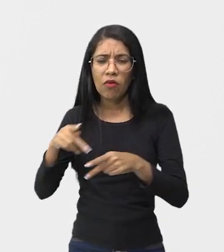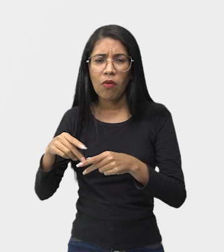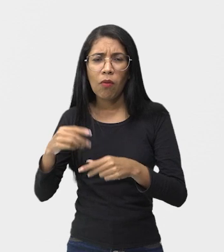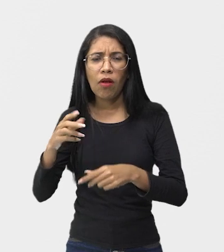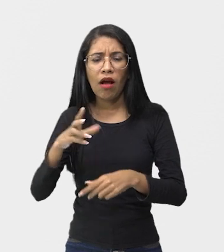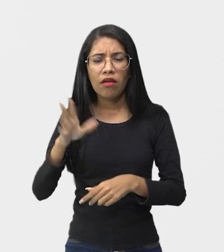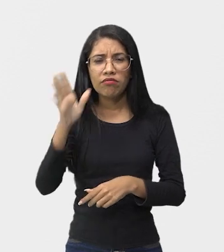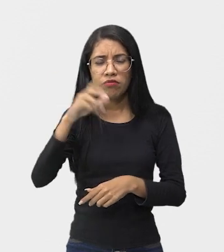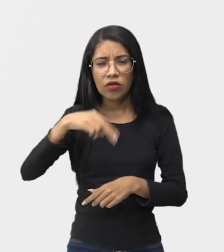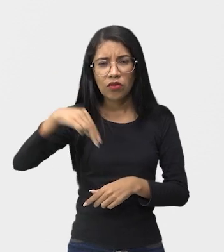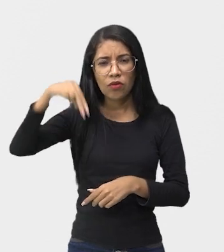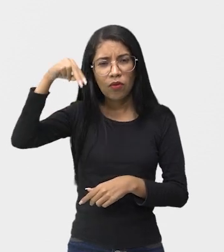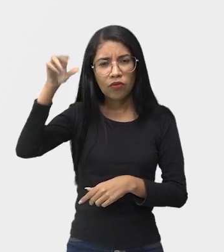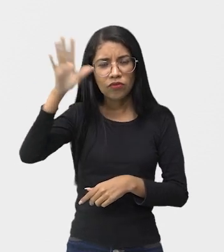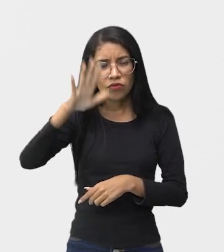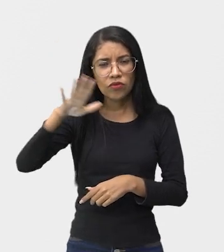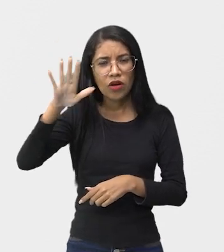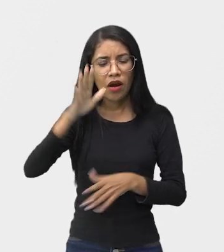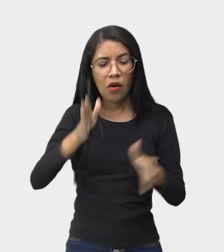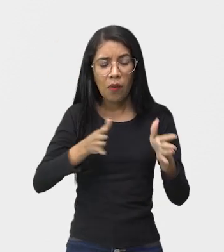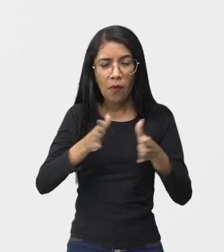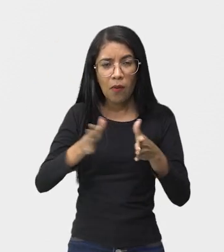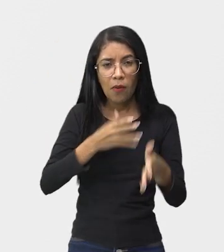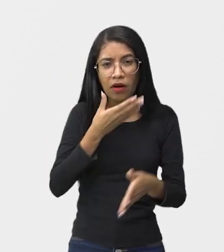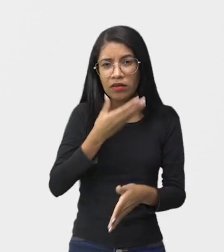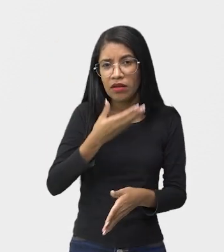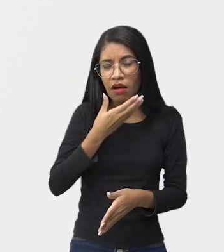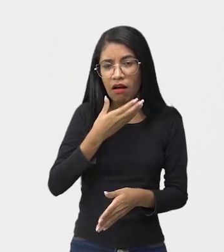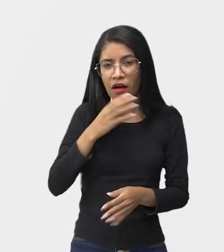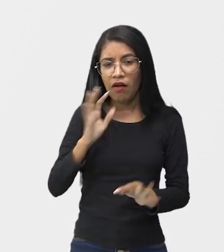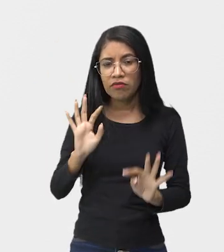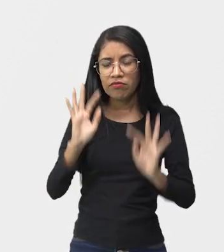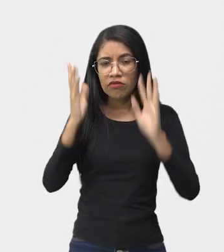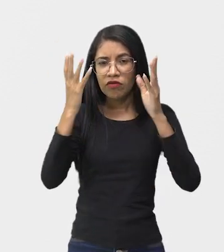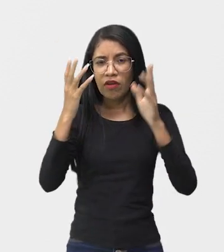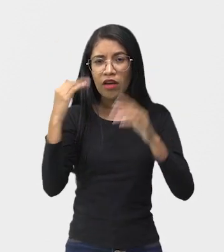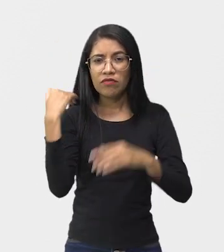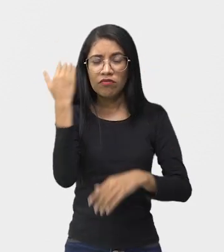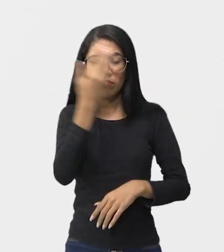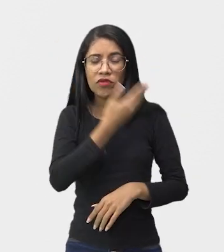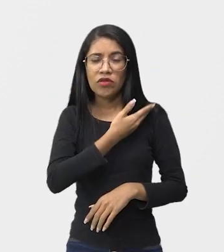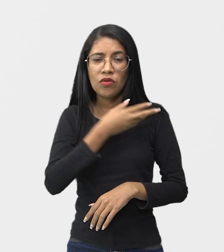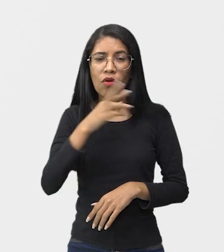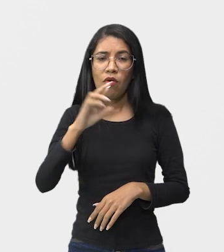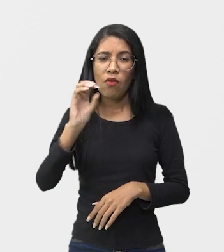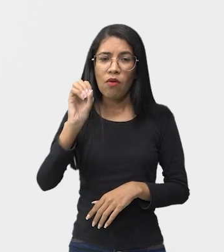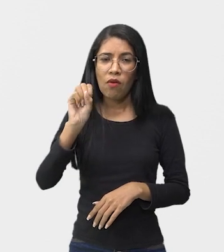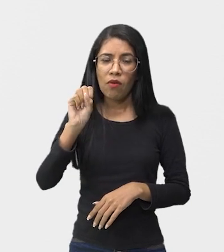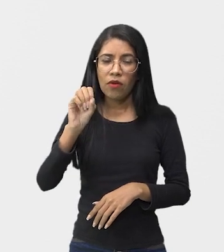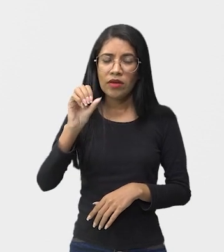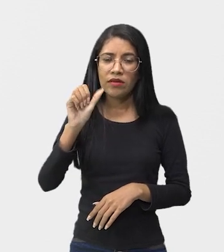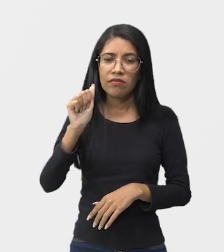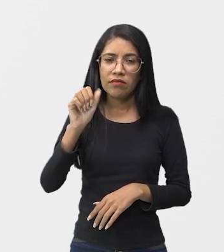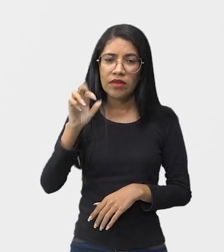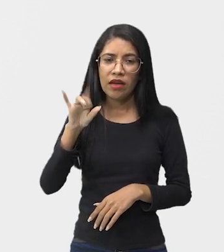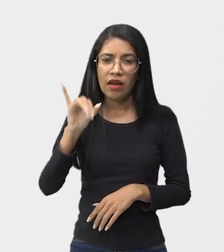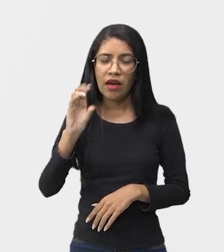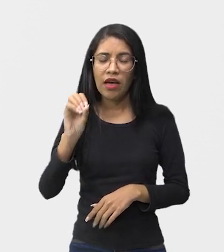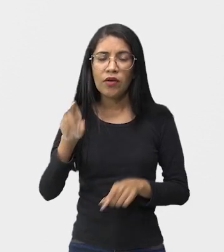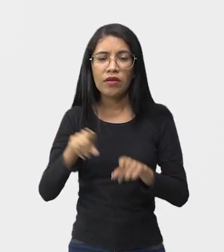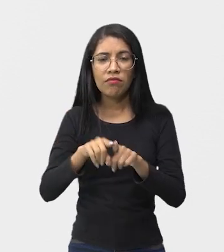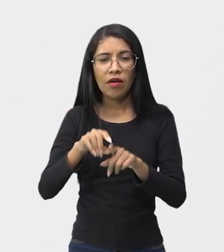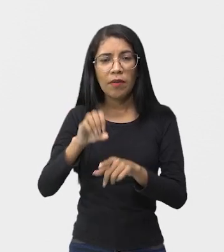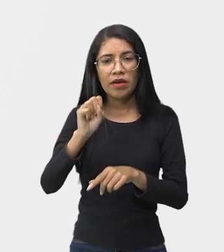do norte do Brasil, durante o Natal e nas festividades de Nossa Senhora do Rosário e São